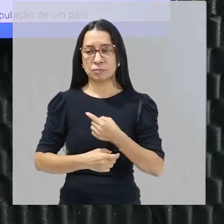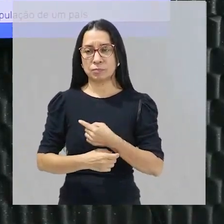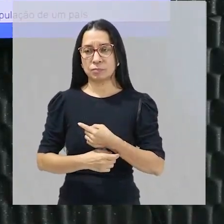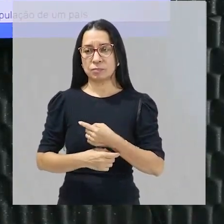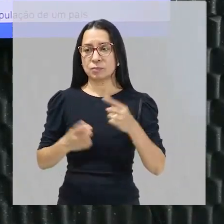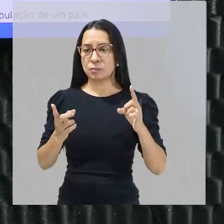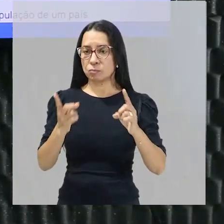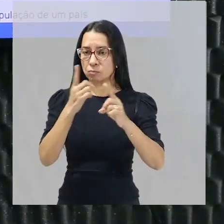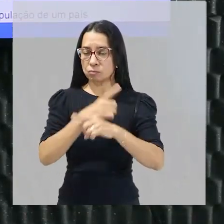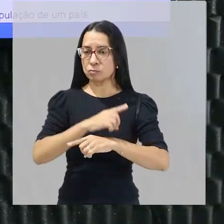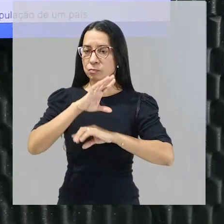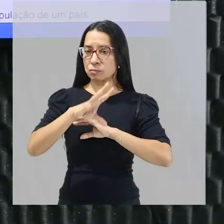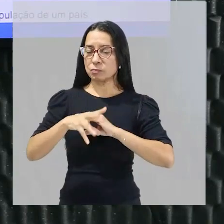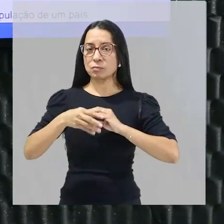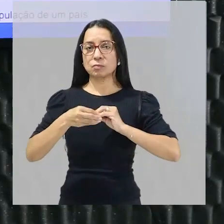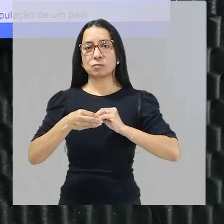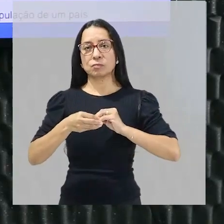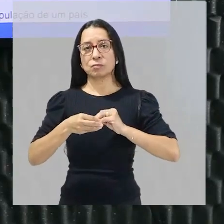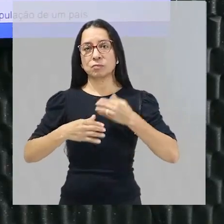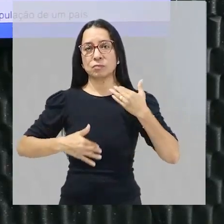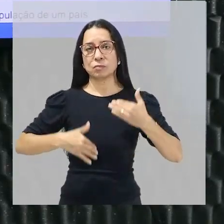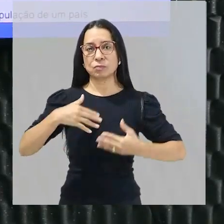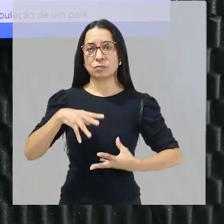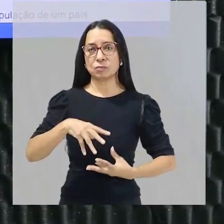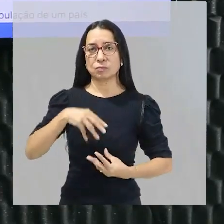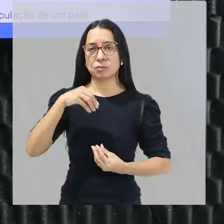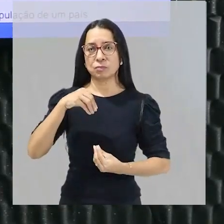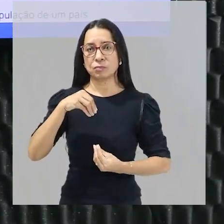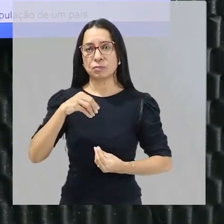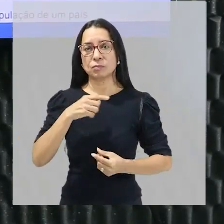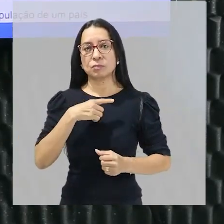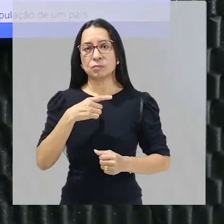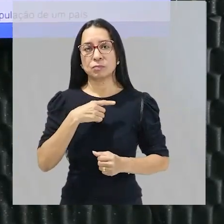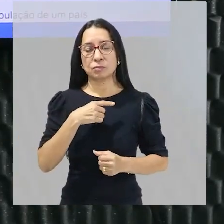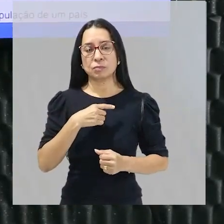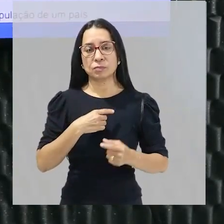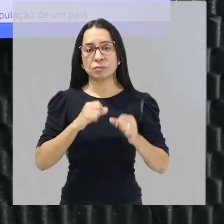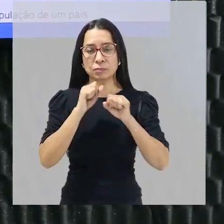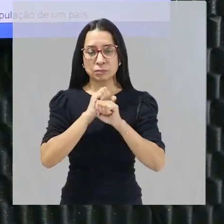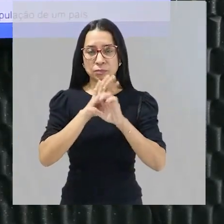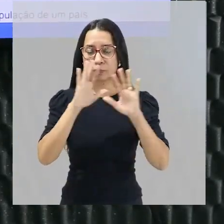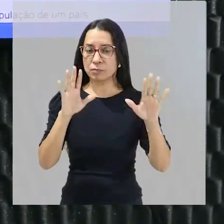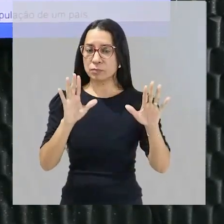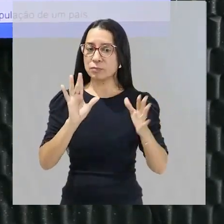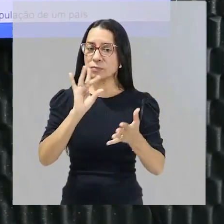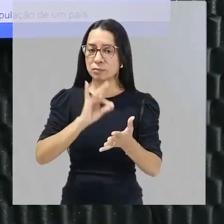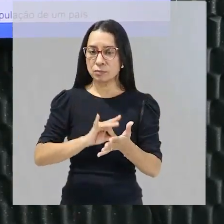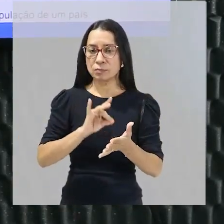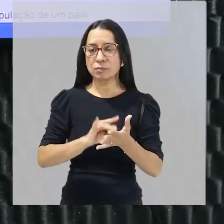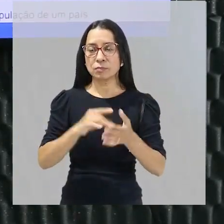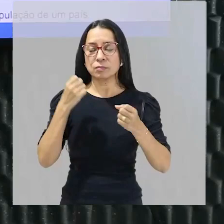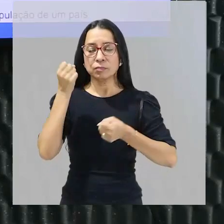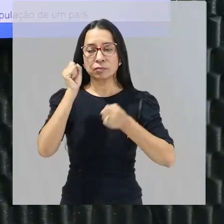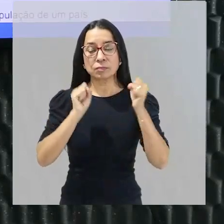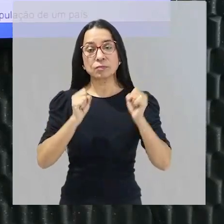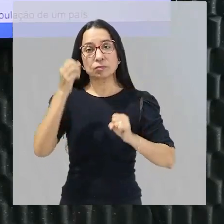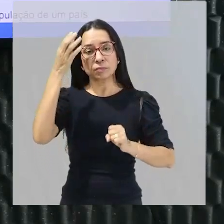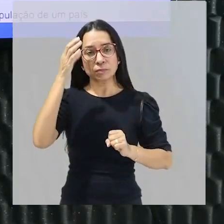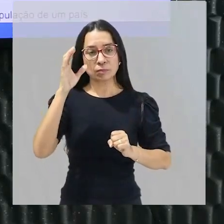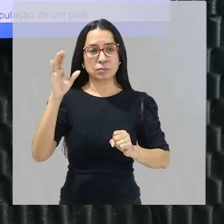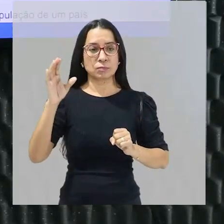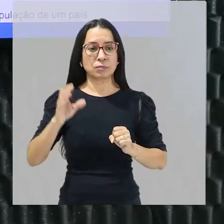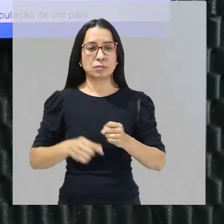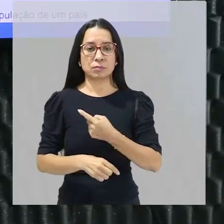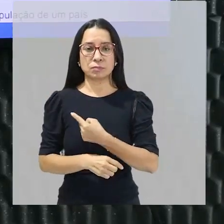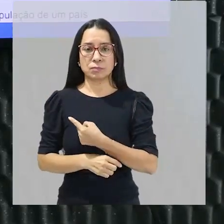contraposição ou complementariedade entre corpo e alma. Agora nós temos aqui, claro, materializada a indústria cultural. É um